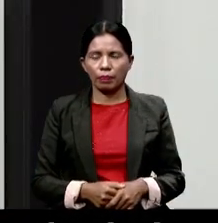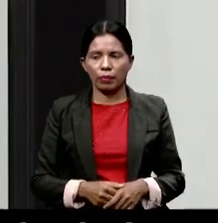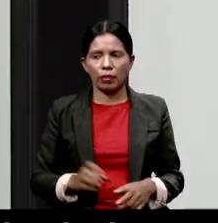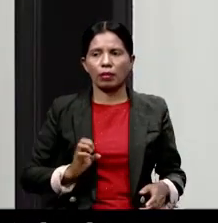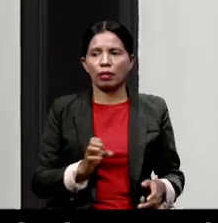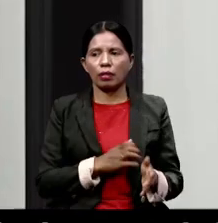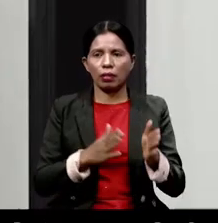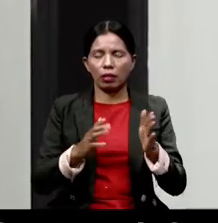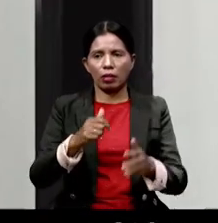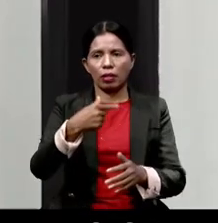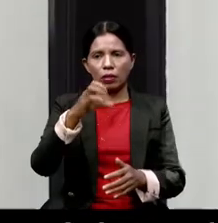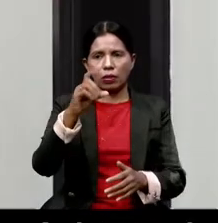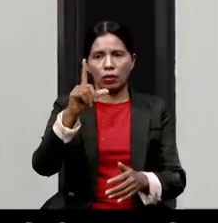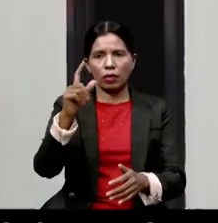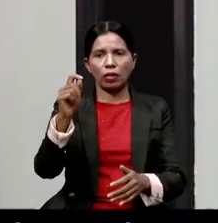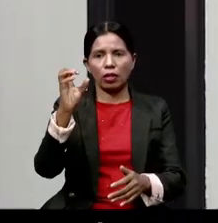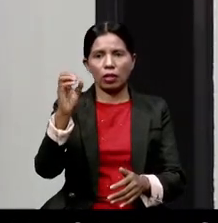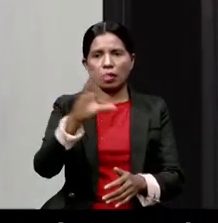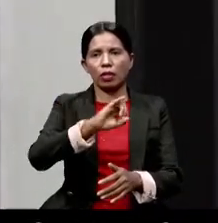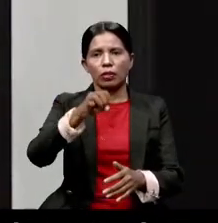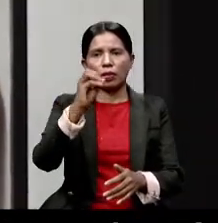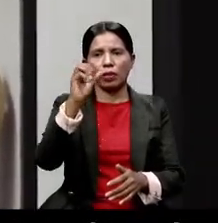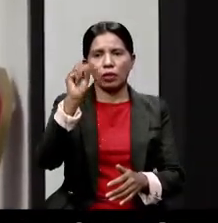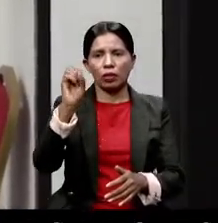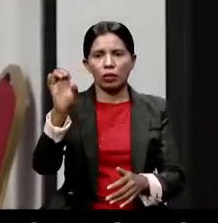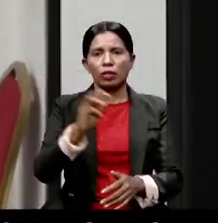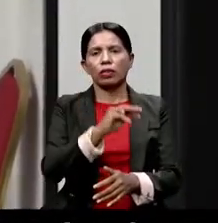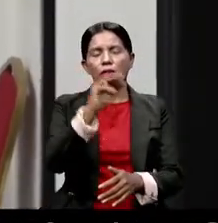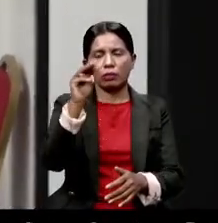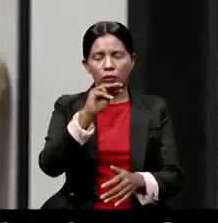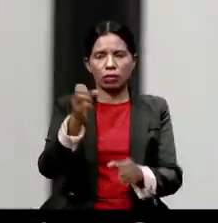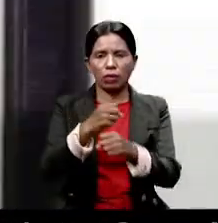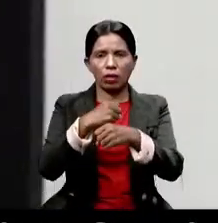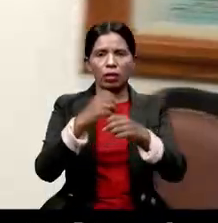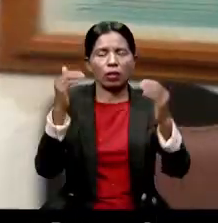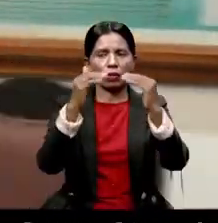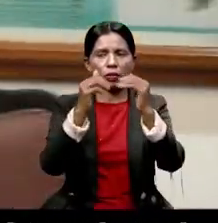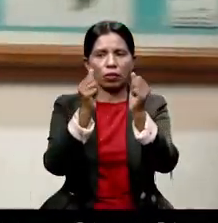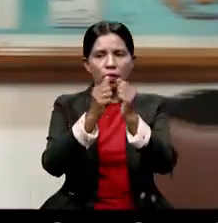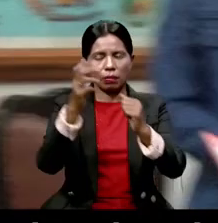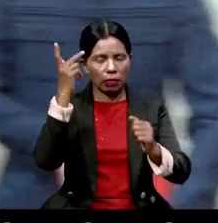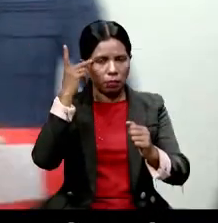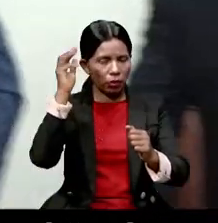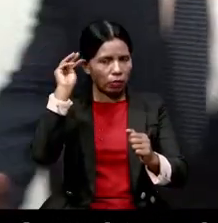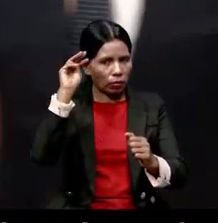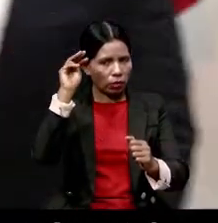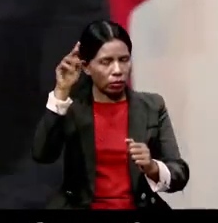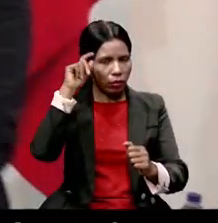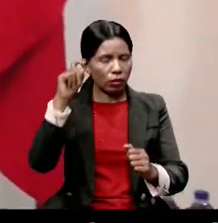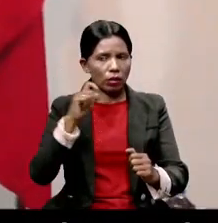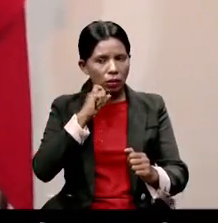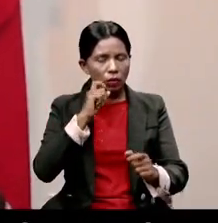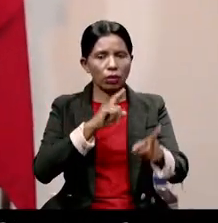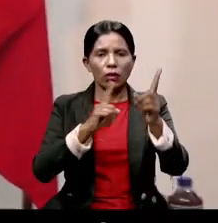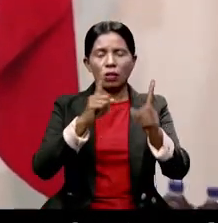Embaixador Angola Batimor-Leste, José Andrade de Lemos, segunda né, ao encontro com o primeiro-ministro Kairala Xanana Guzmão, ou de